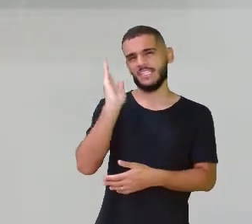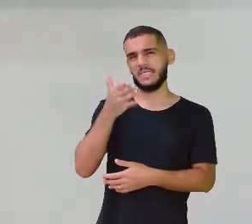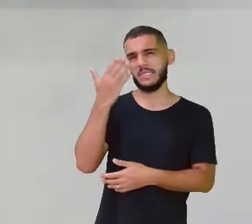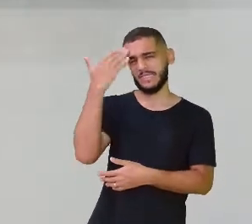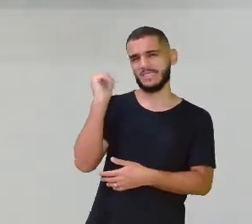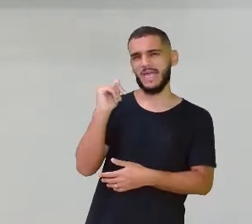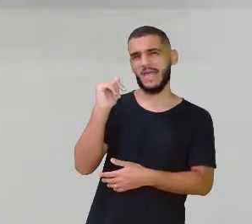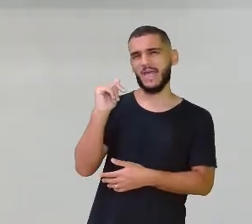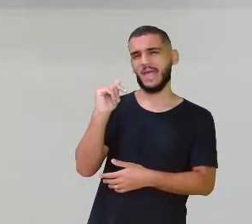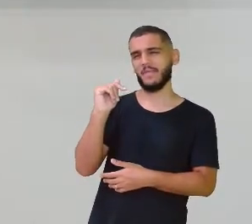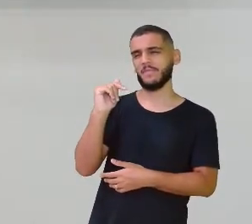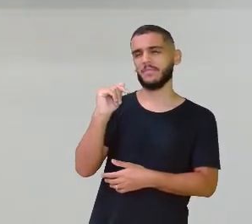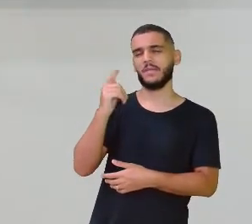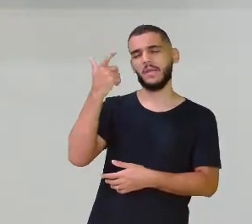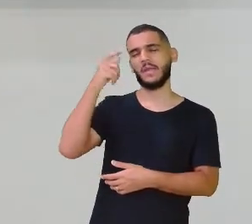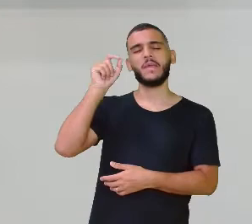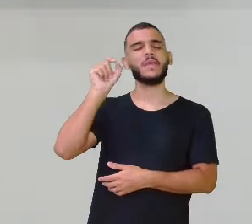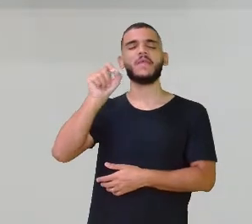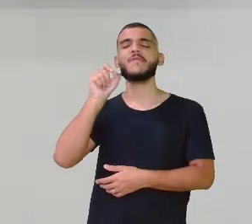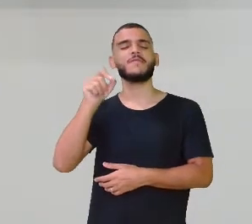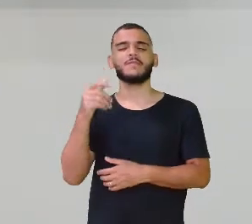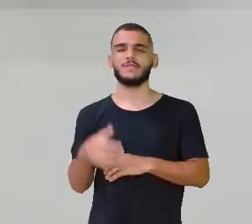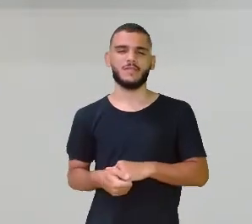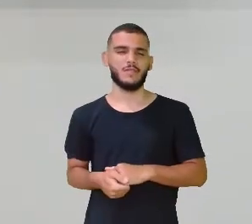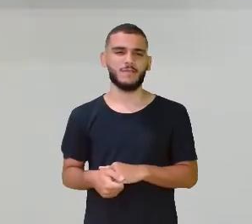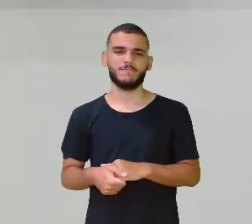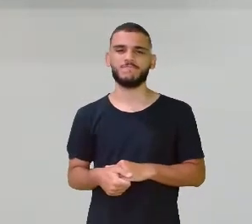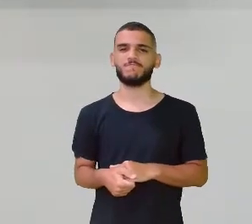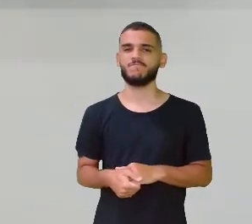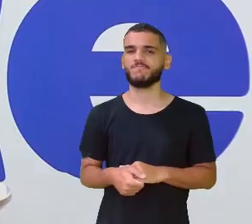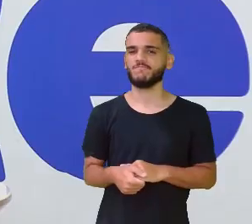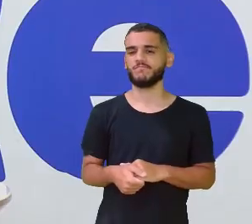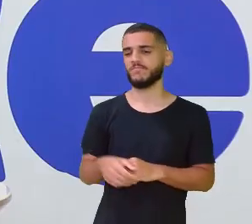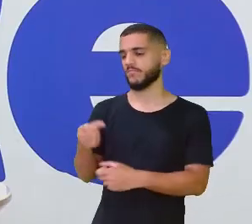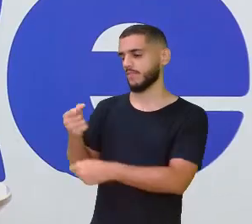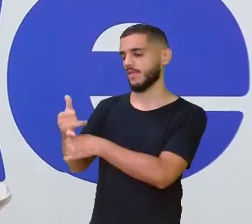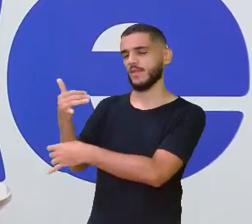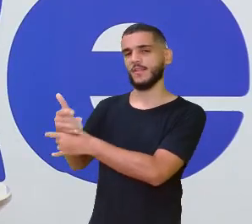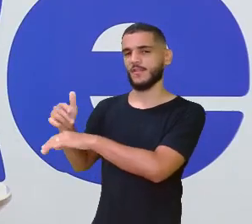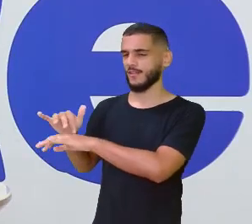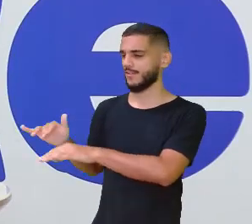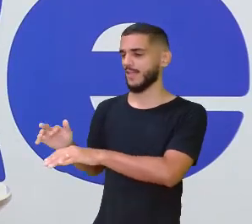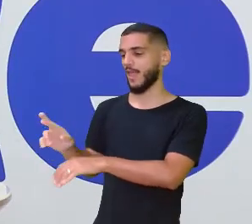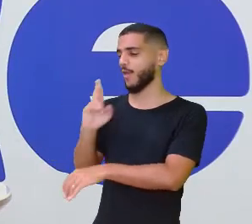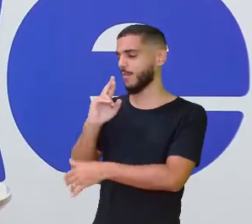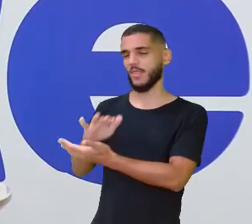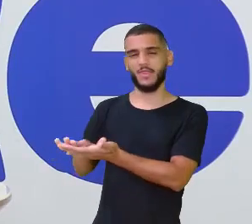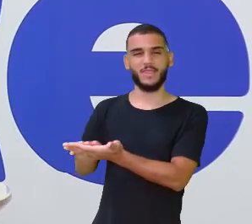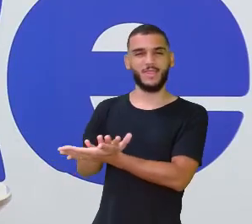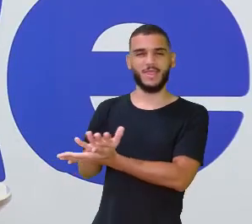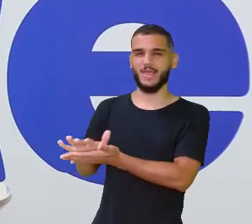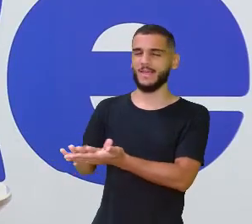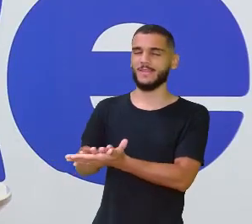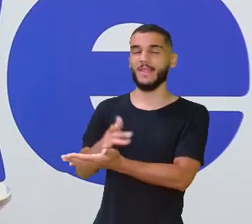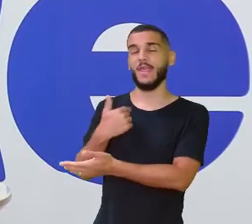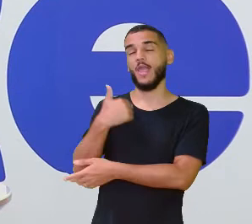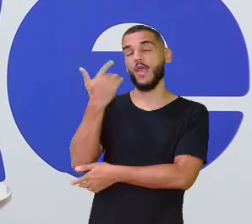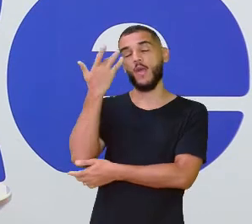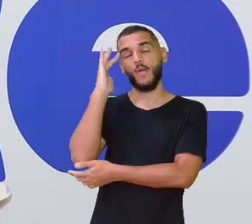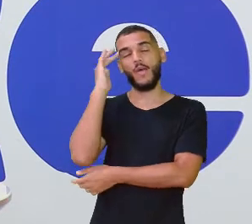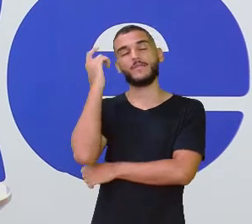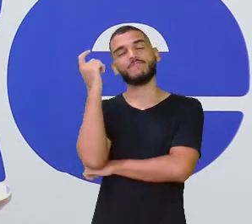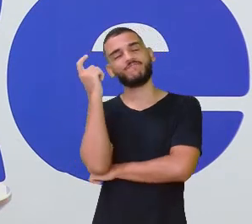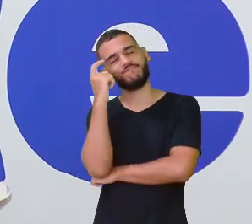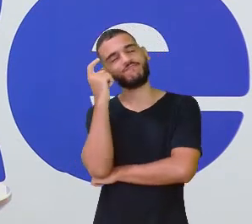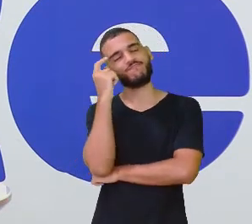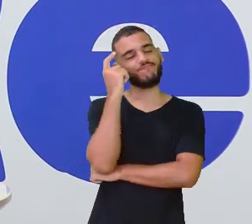Já falaram alguma coisa, professora Eli? No momento, ainda não. Será que eles ainda estão pensando?